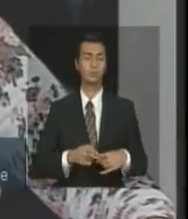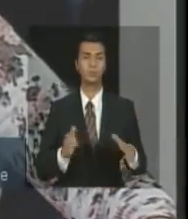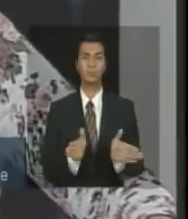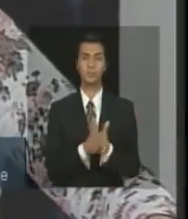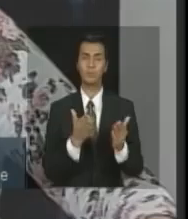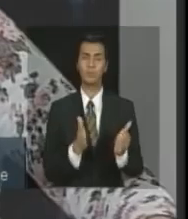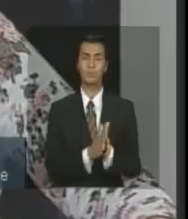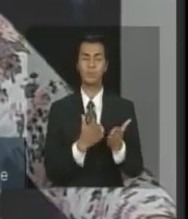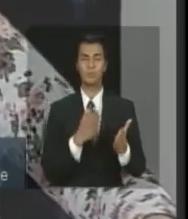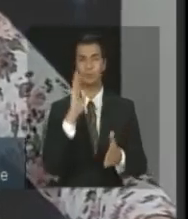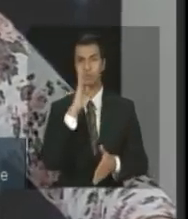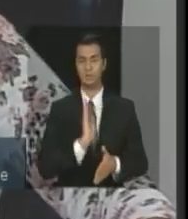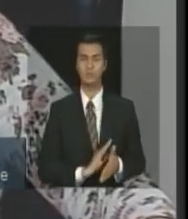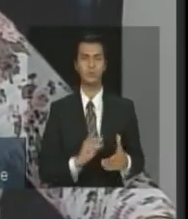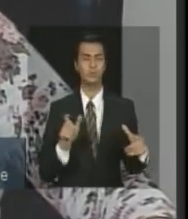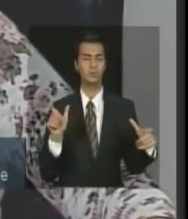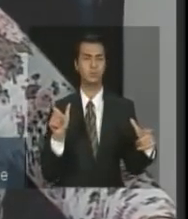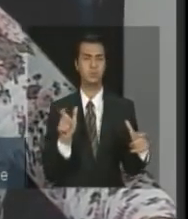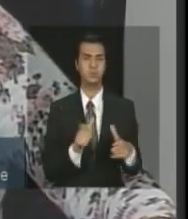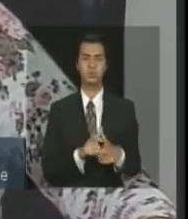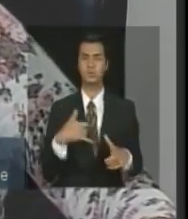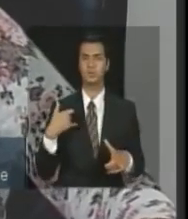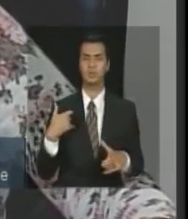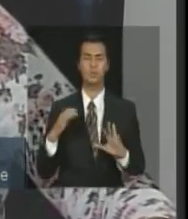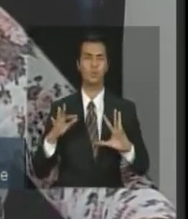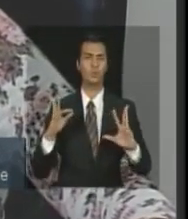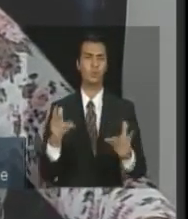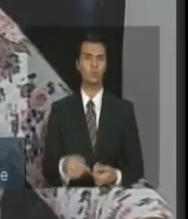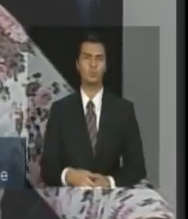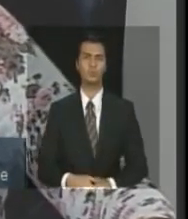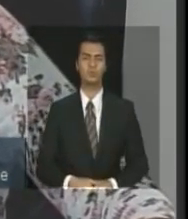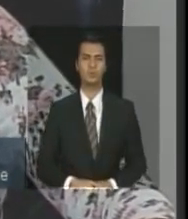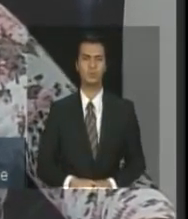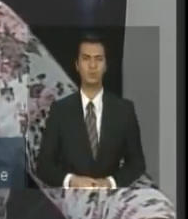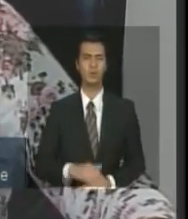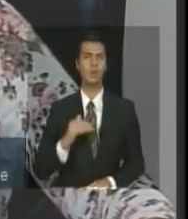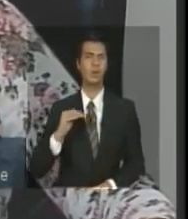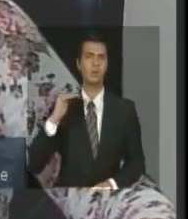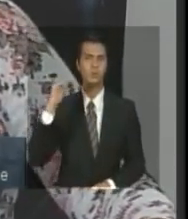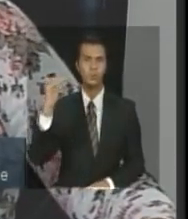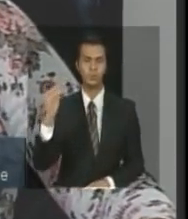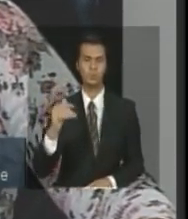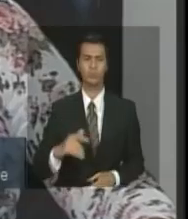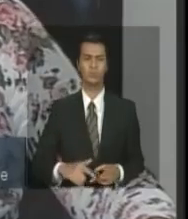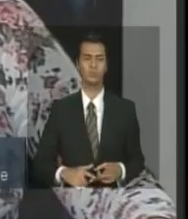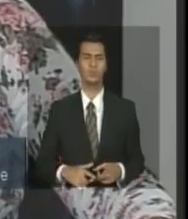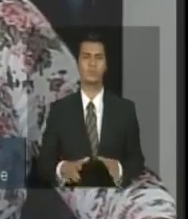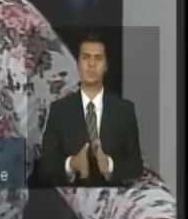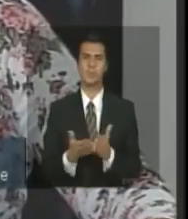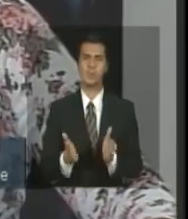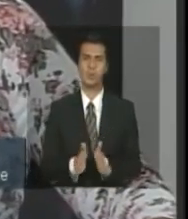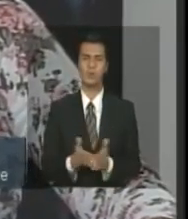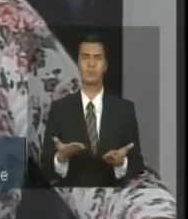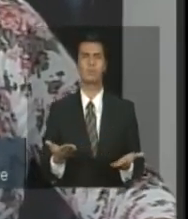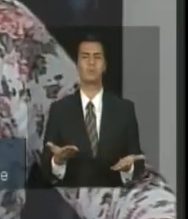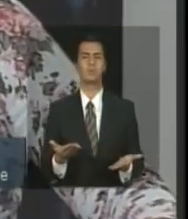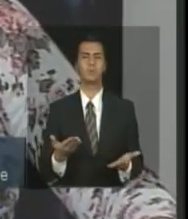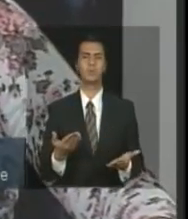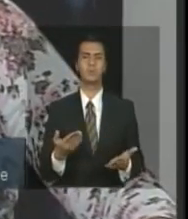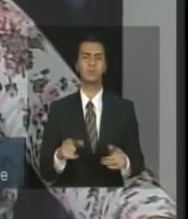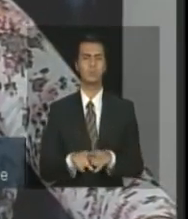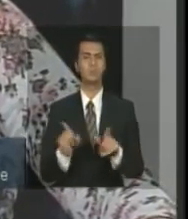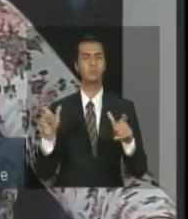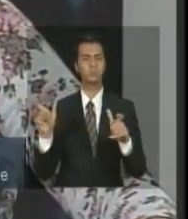renda. Qualquer, desculpe, recorte de idade. A população adulta, extremamente pobre ou pobre,